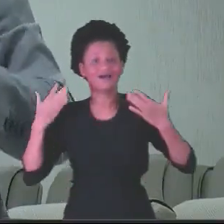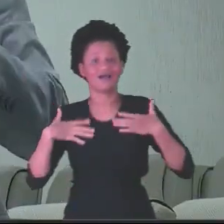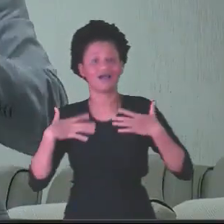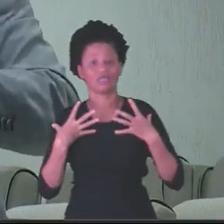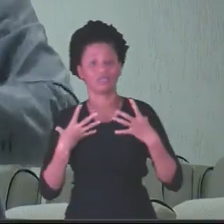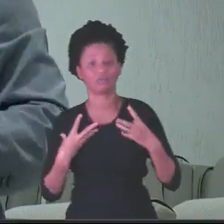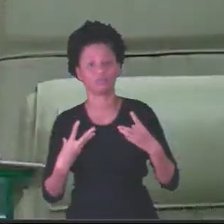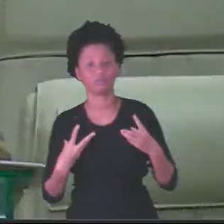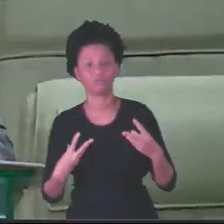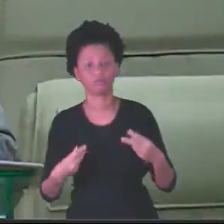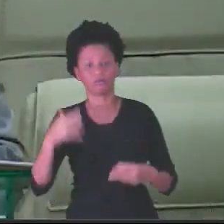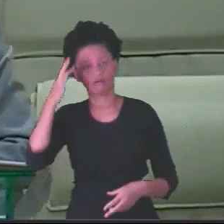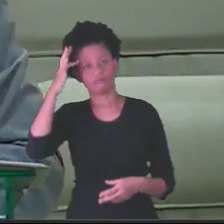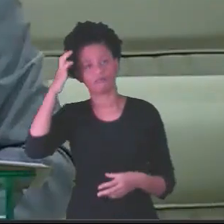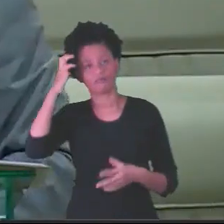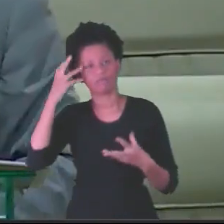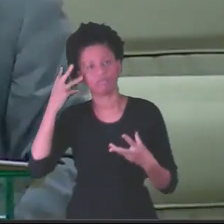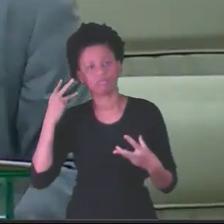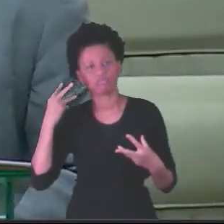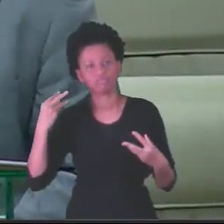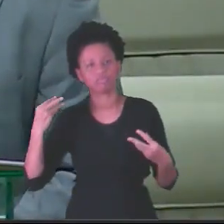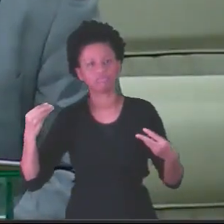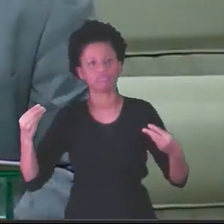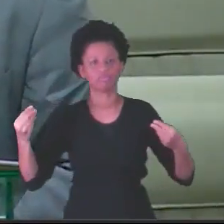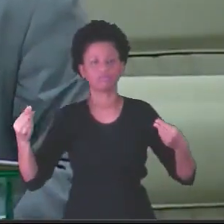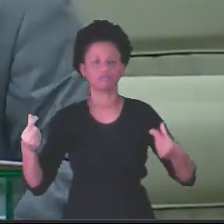a sua fé em cristo jesus